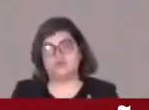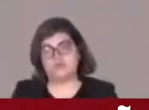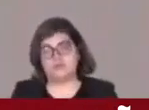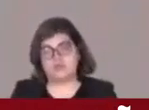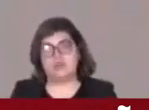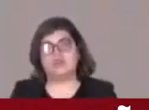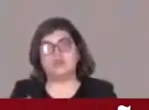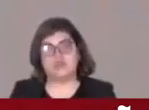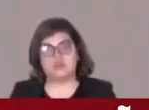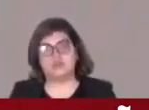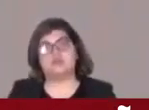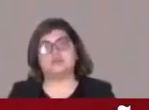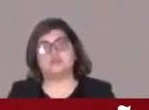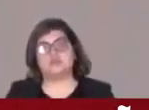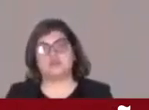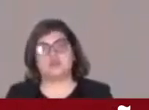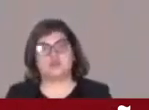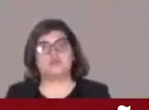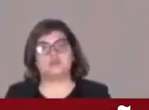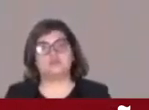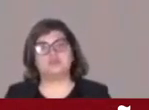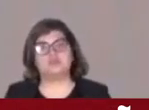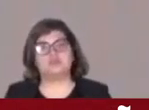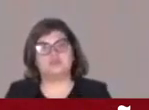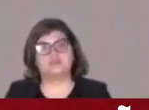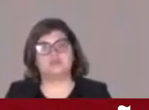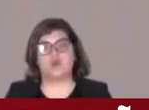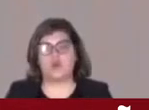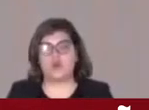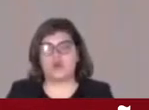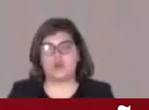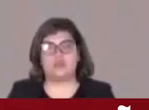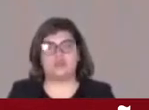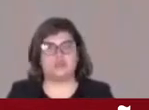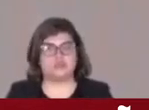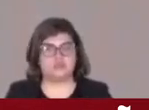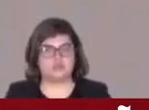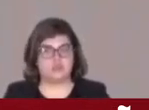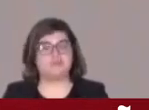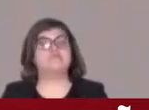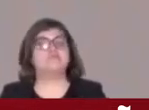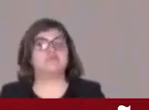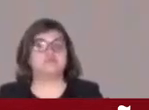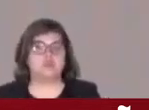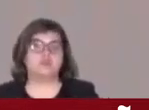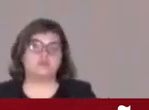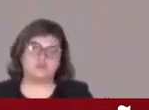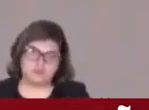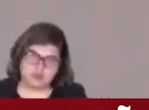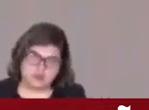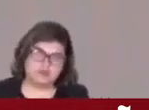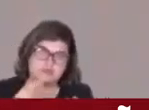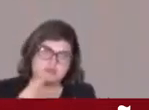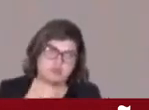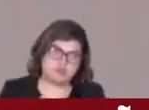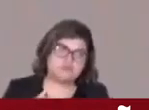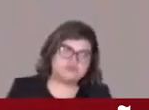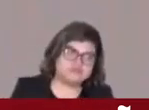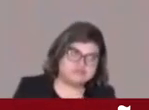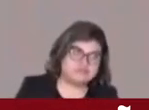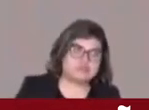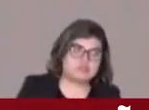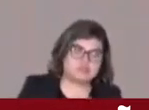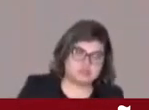possíveis ataques de grupos financiados para desmoralizar o sistema de votação no país, considerado o melhor do